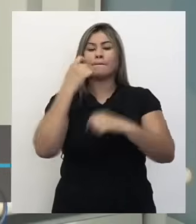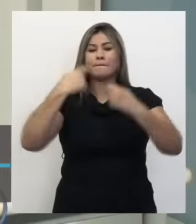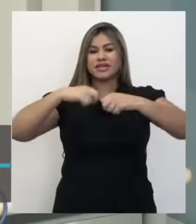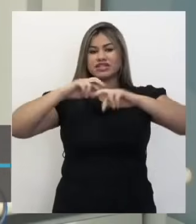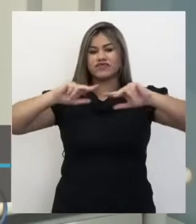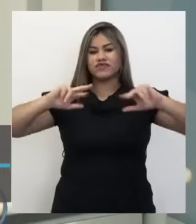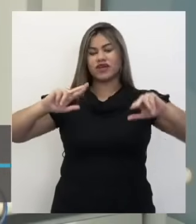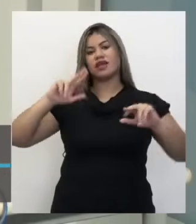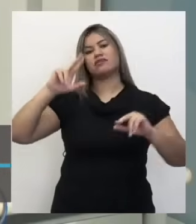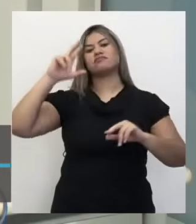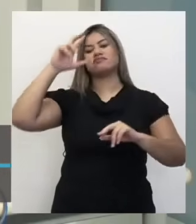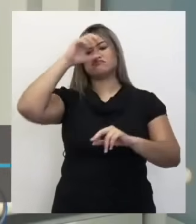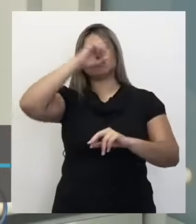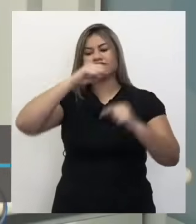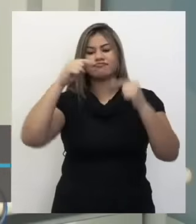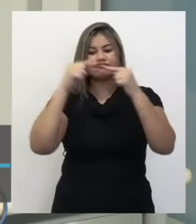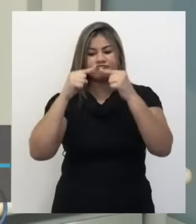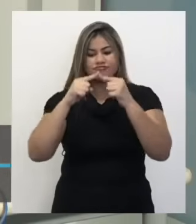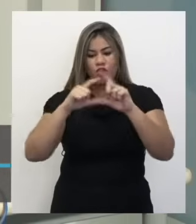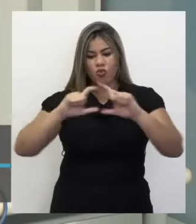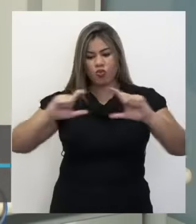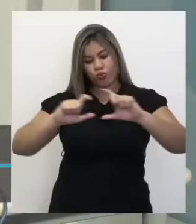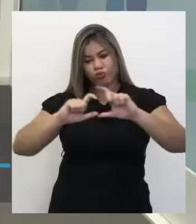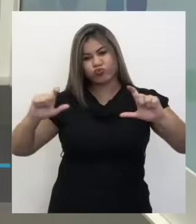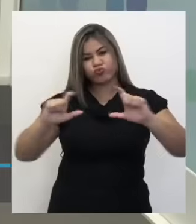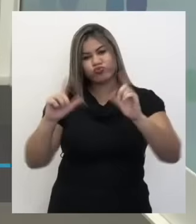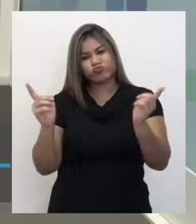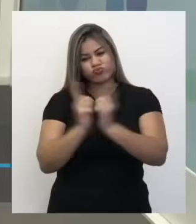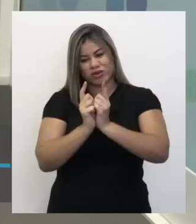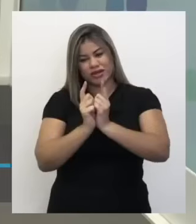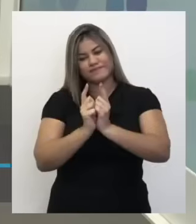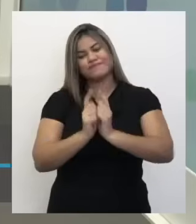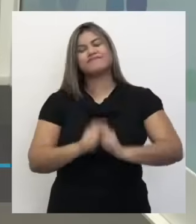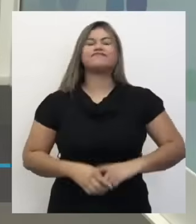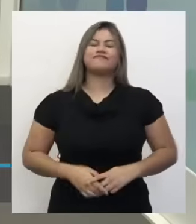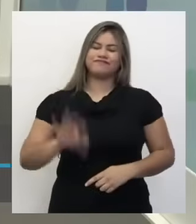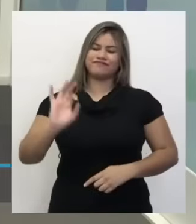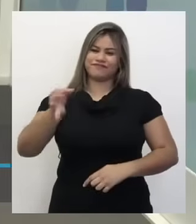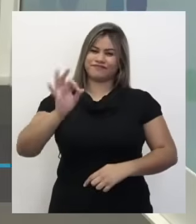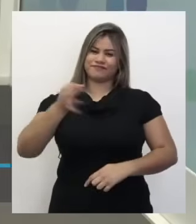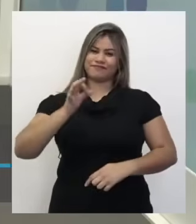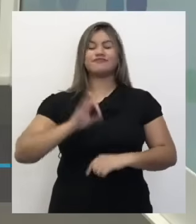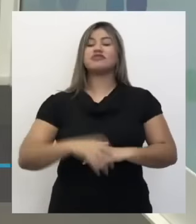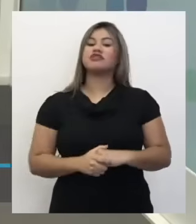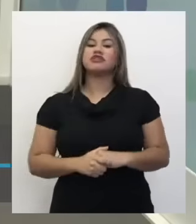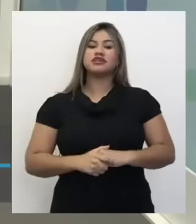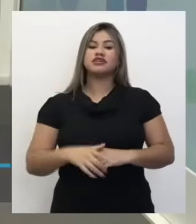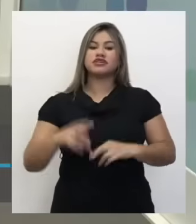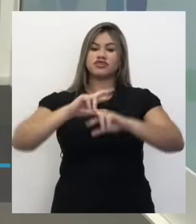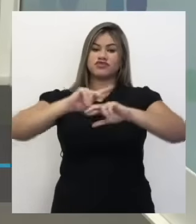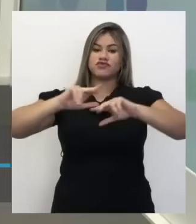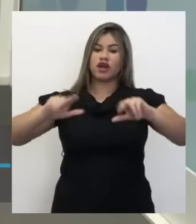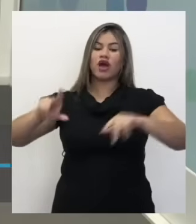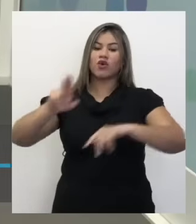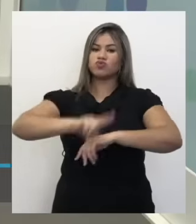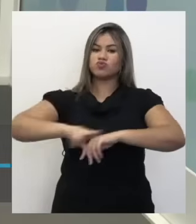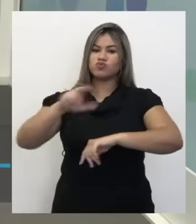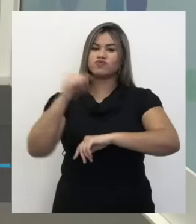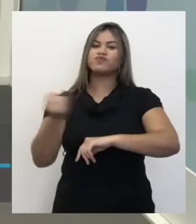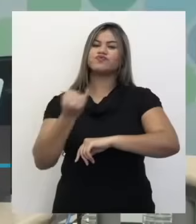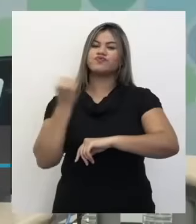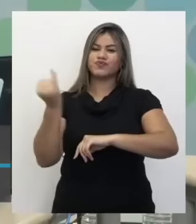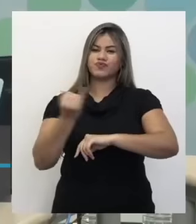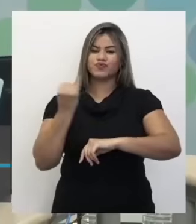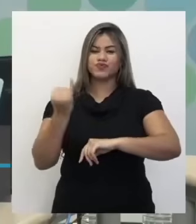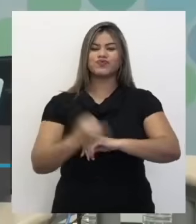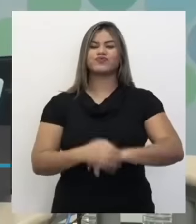conhecimentos num pedacinho pequeno. Exatamente, né? Bem colocado, Déia. E os elementos, todos os elementos importam, né? Sim. Então, todos